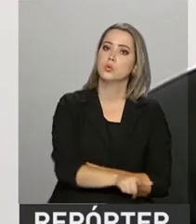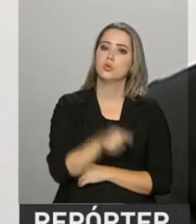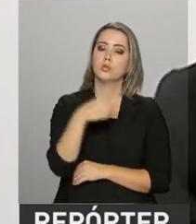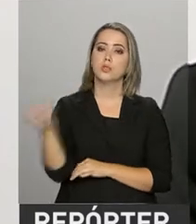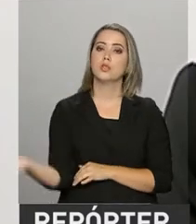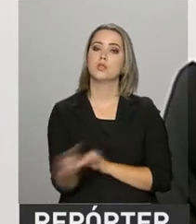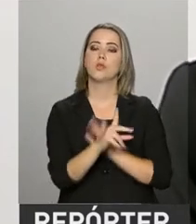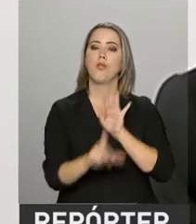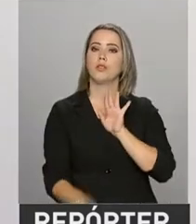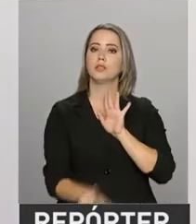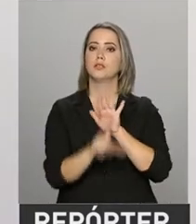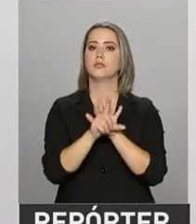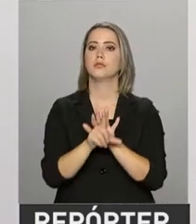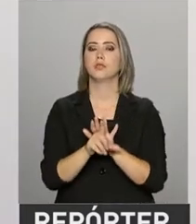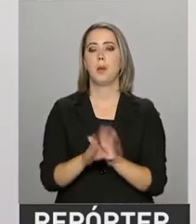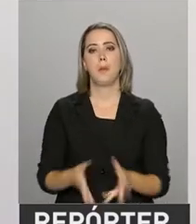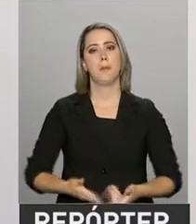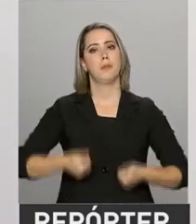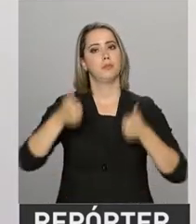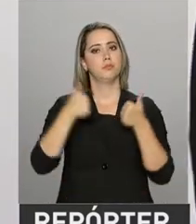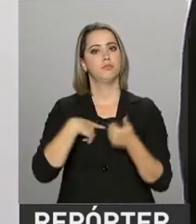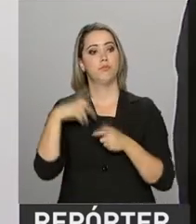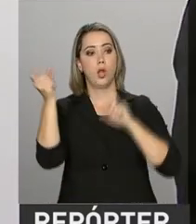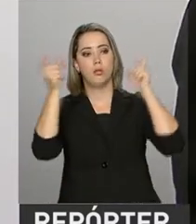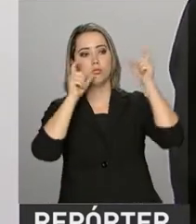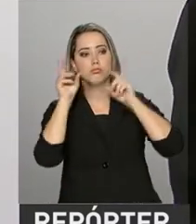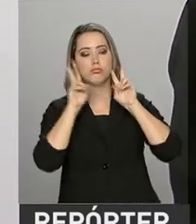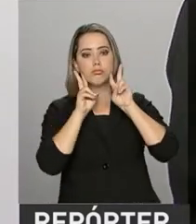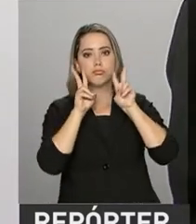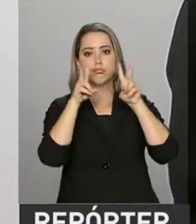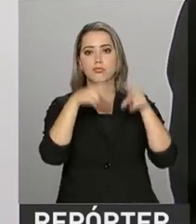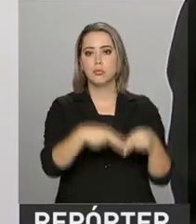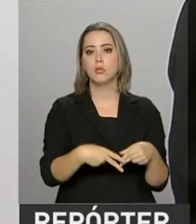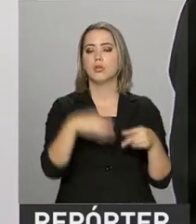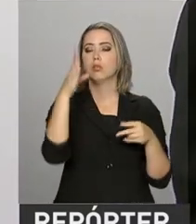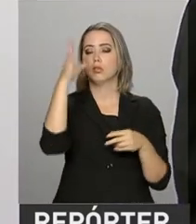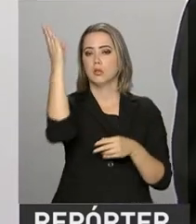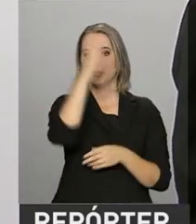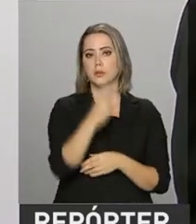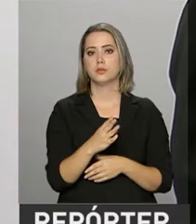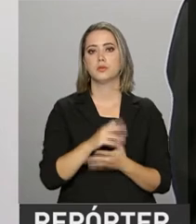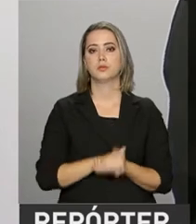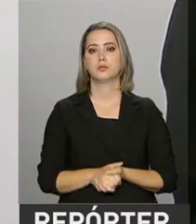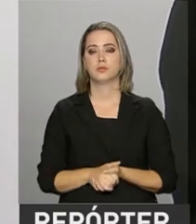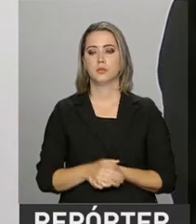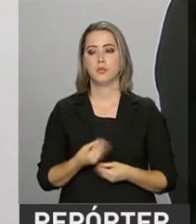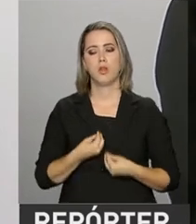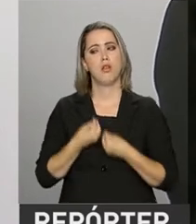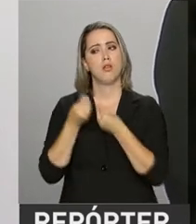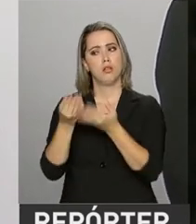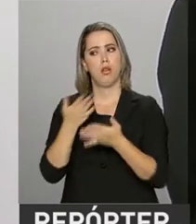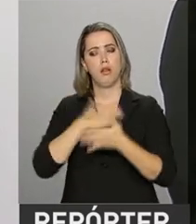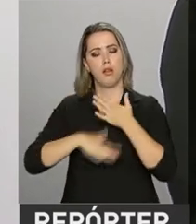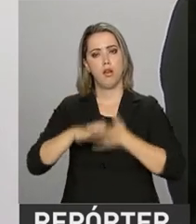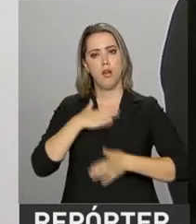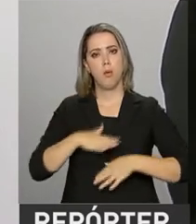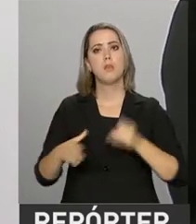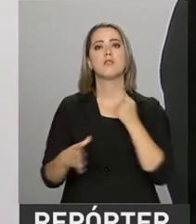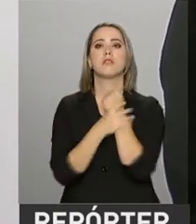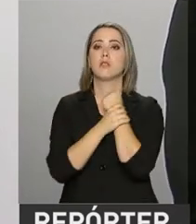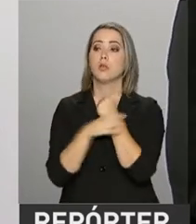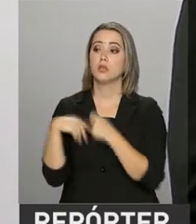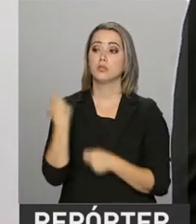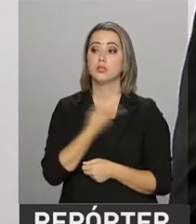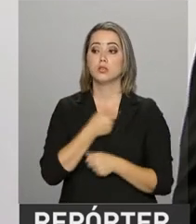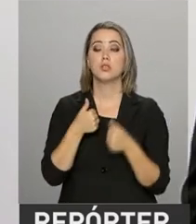modernizam brasil e ajudam a atrair mais investimentos para o país para dar tranquilidade ea segurança que nós estamos